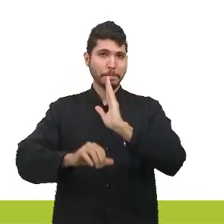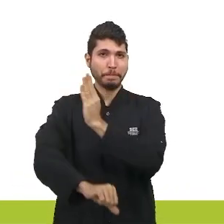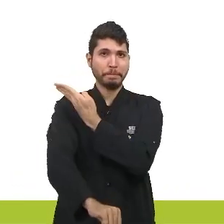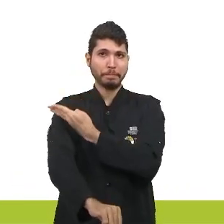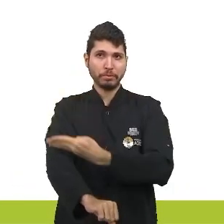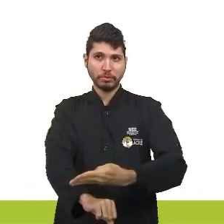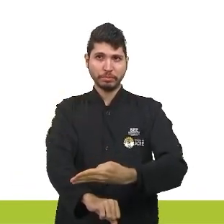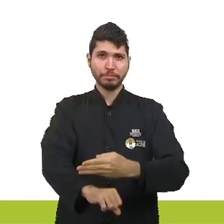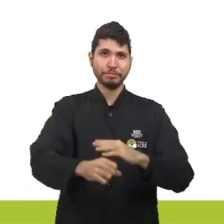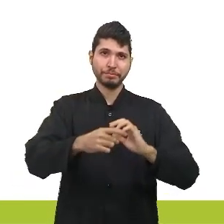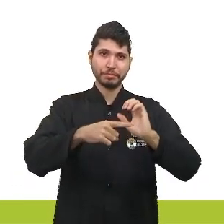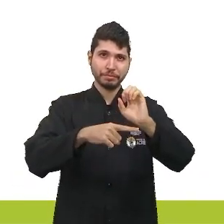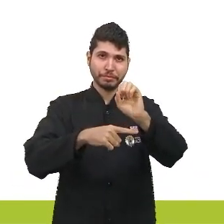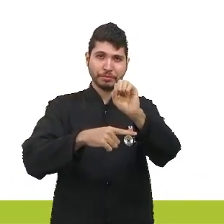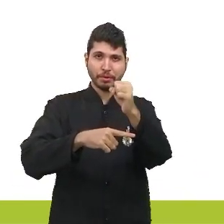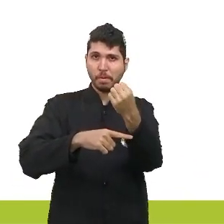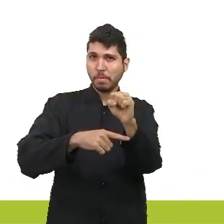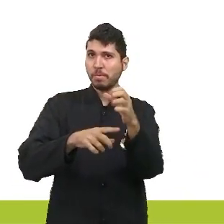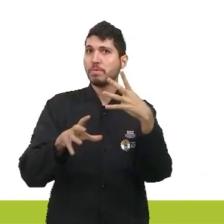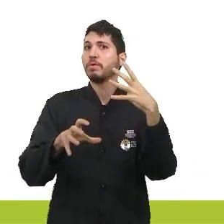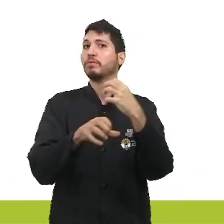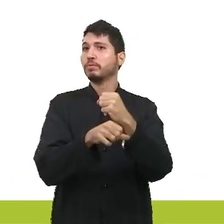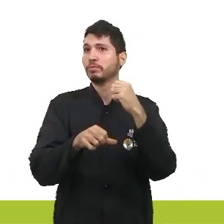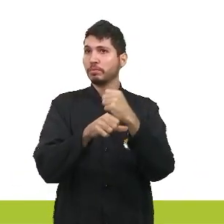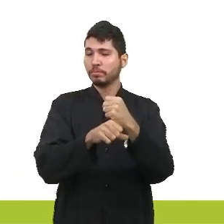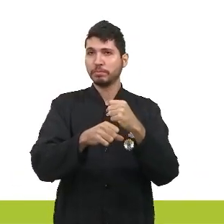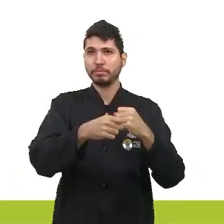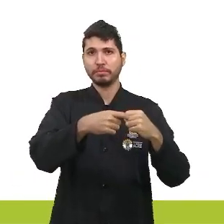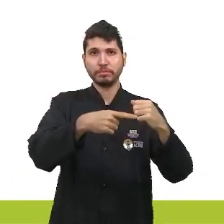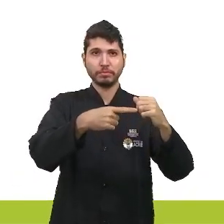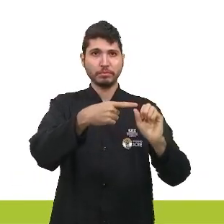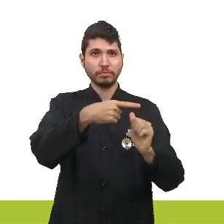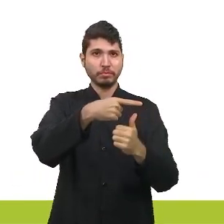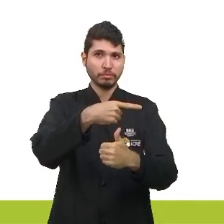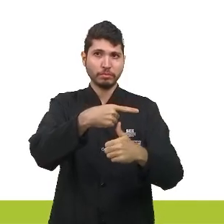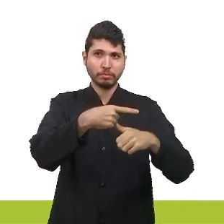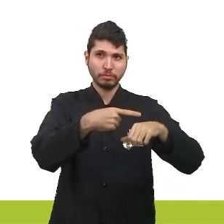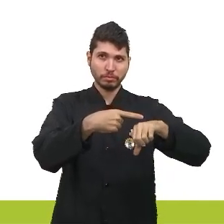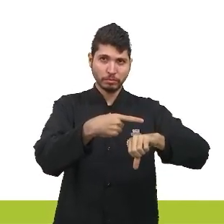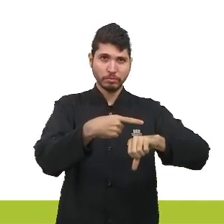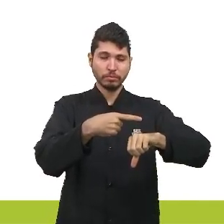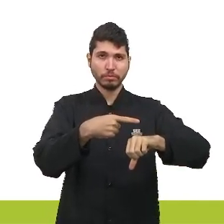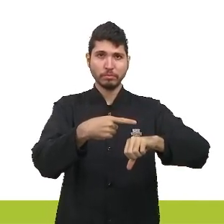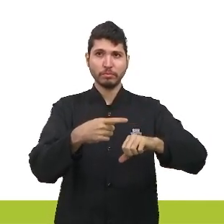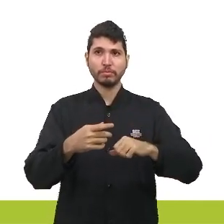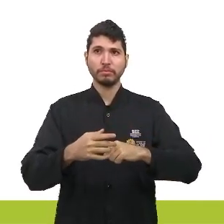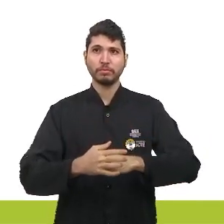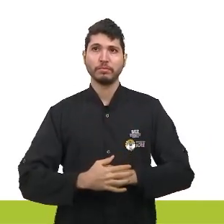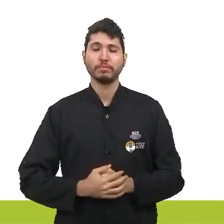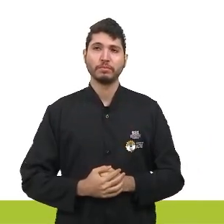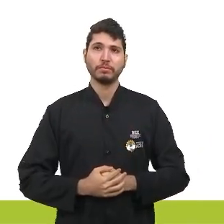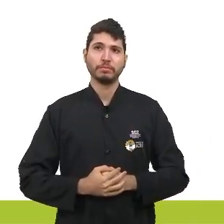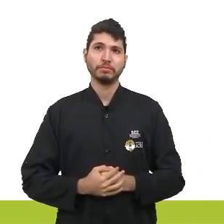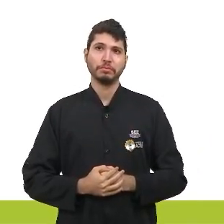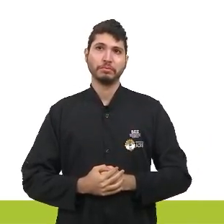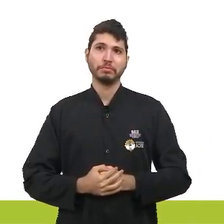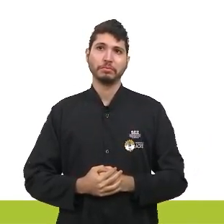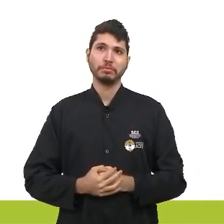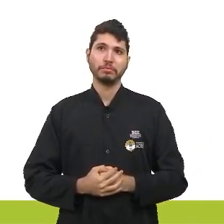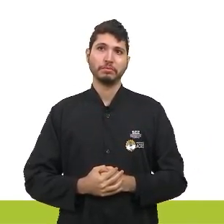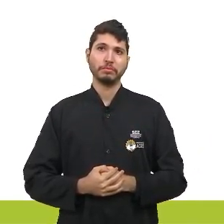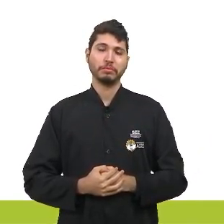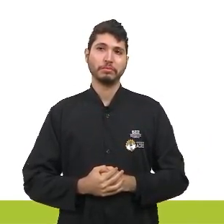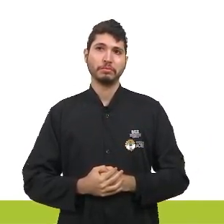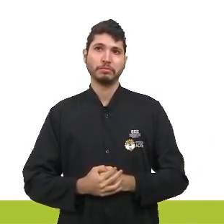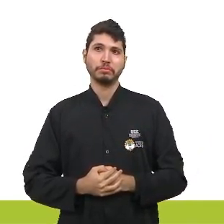no total de 19, 8 bolas azuis. O segundo caso seria se